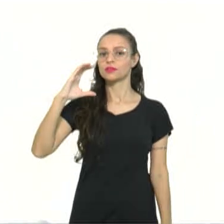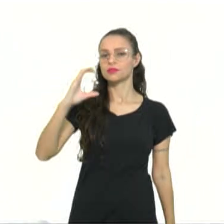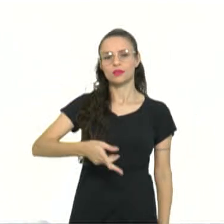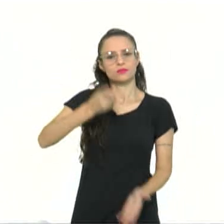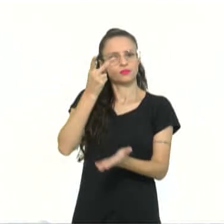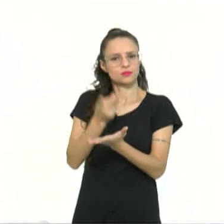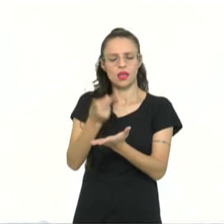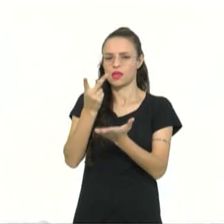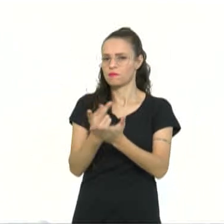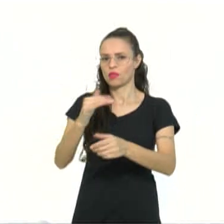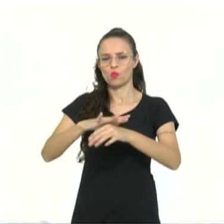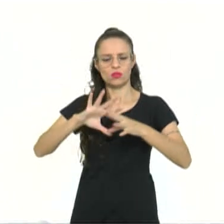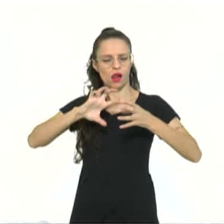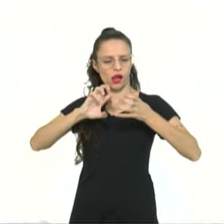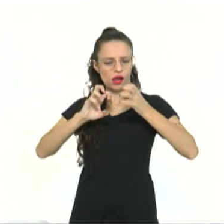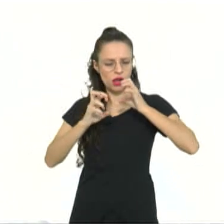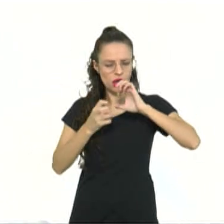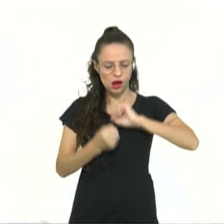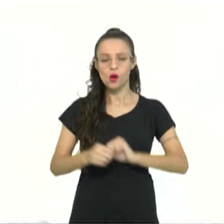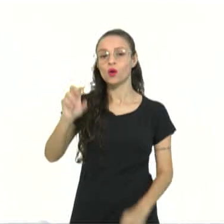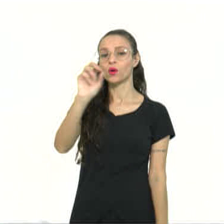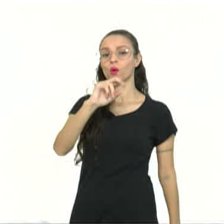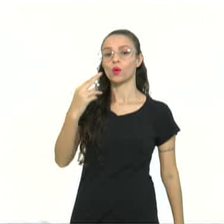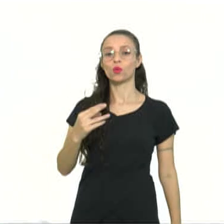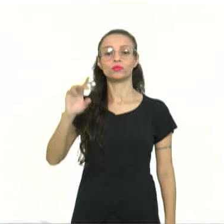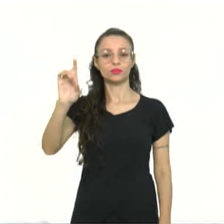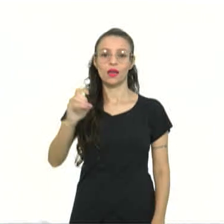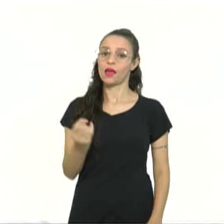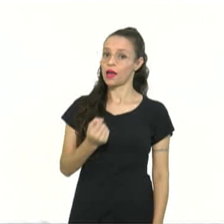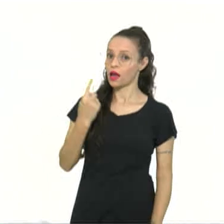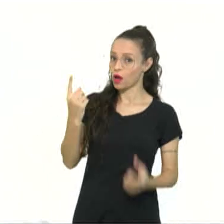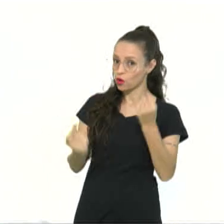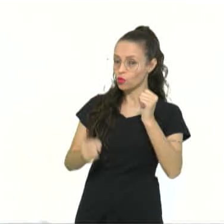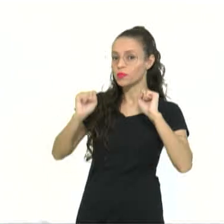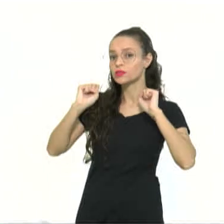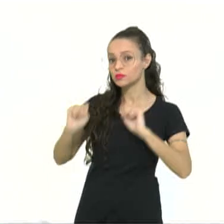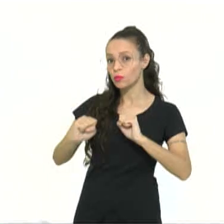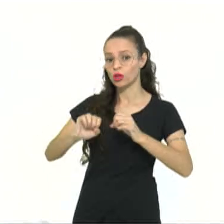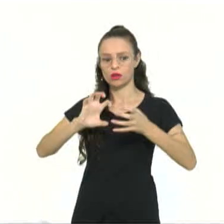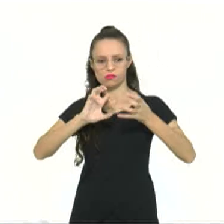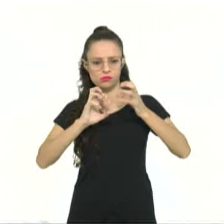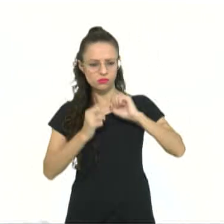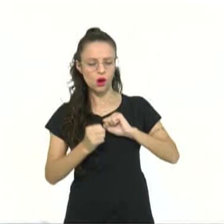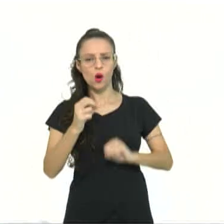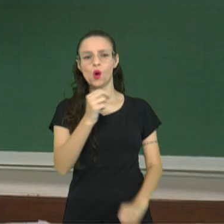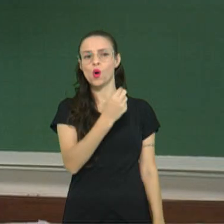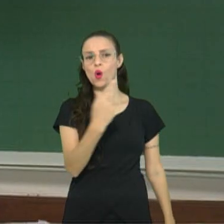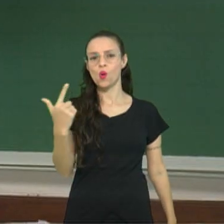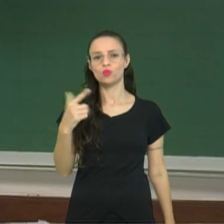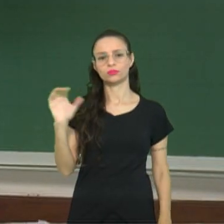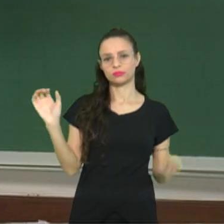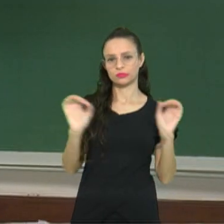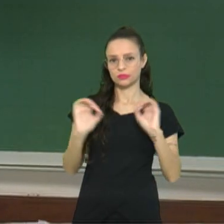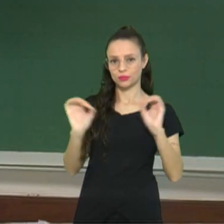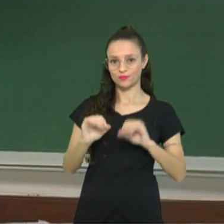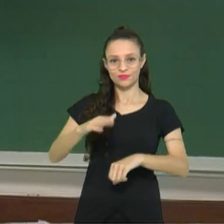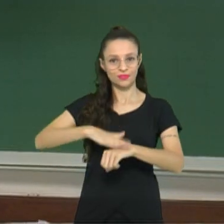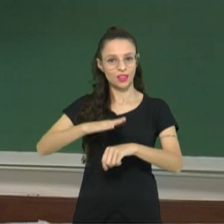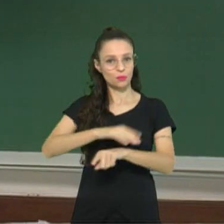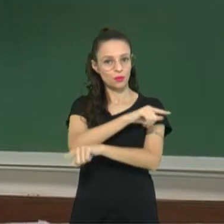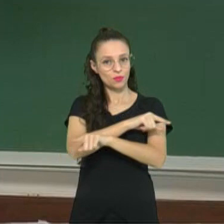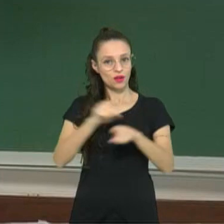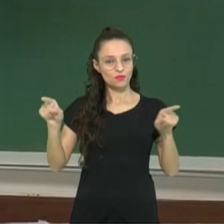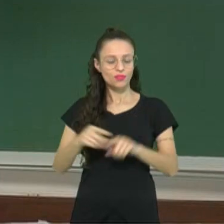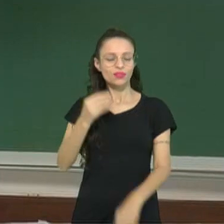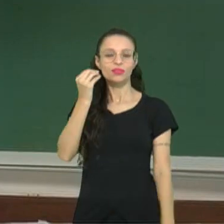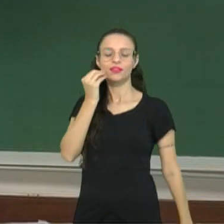são degenerativas, ou letra D, algumas podem ser degenerativas e outras não. Gente, aquele tempinho básico ali para